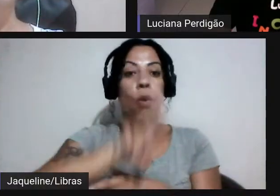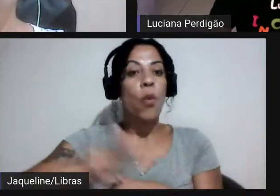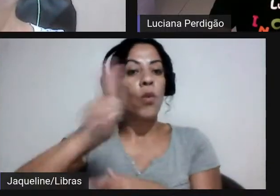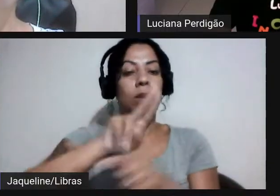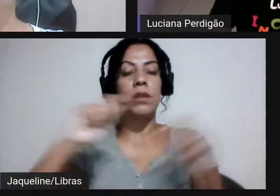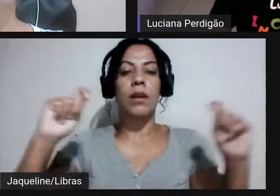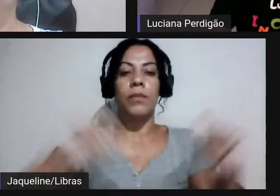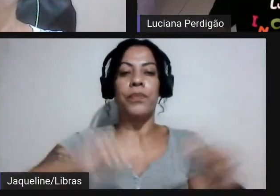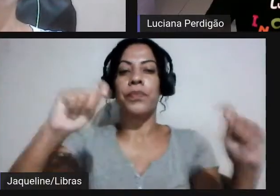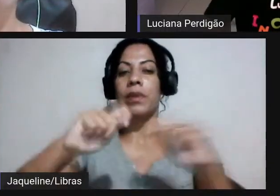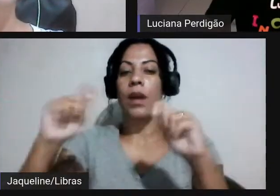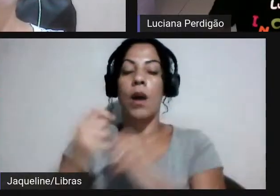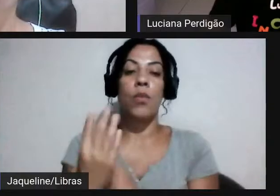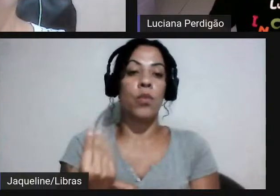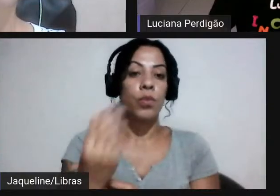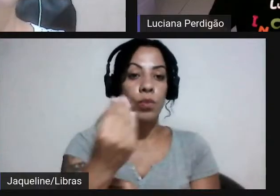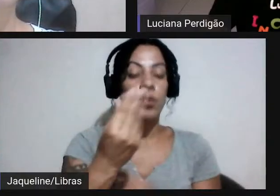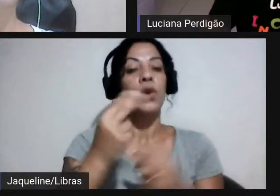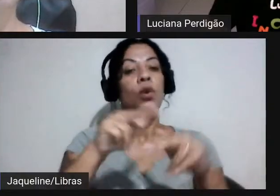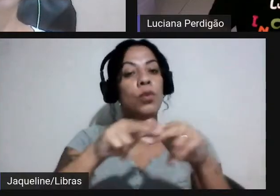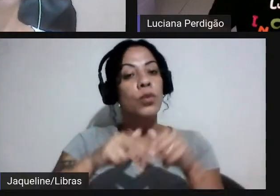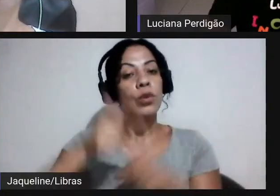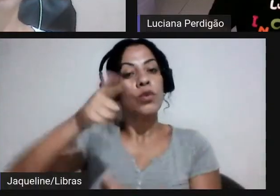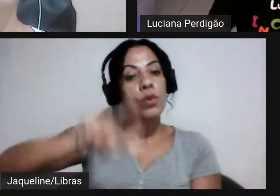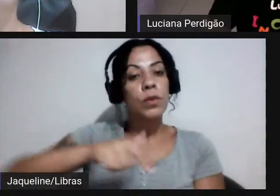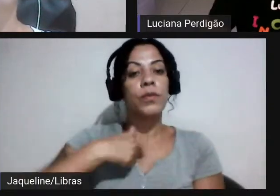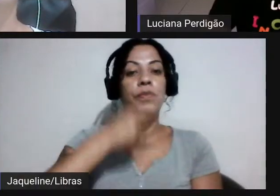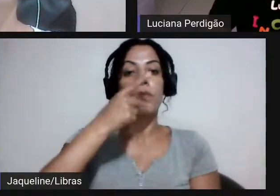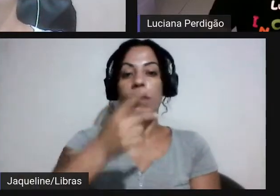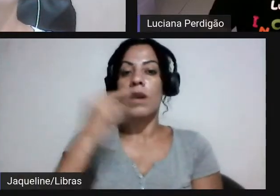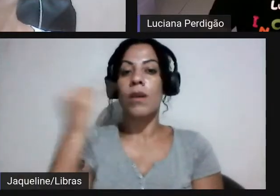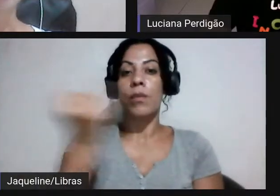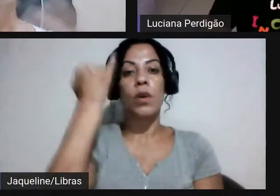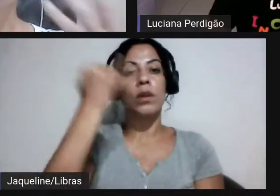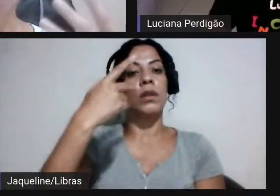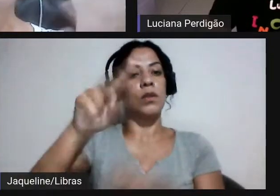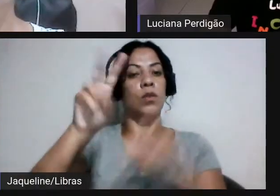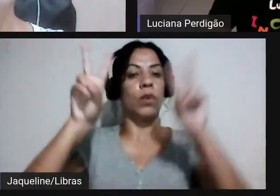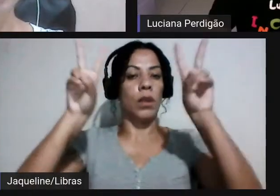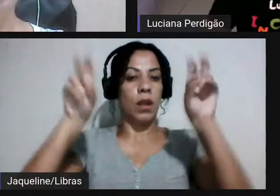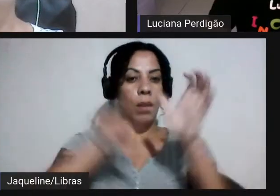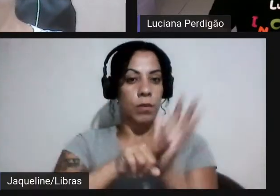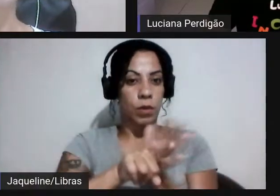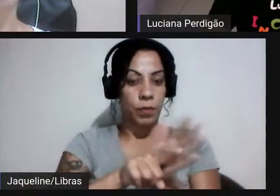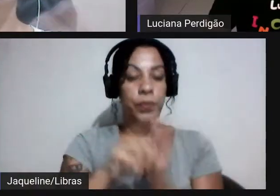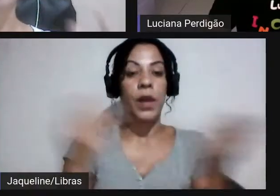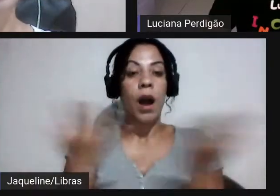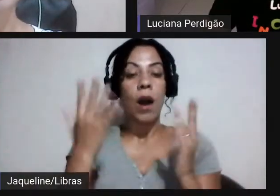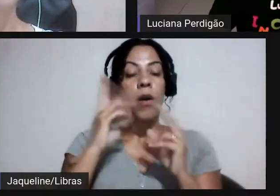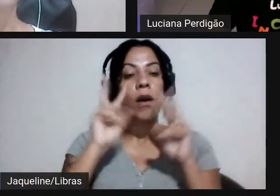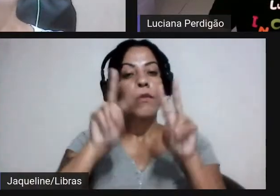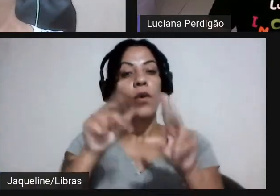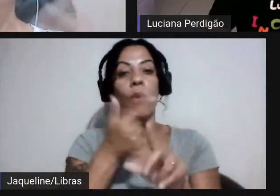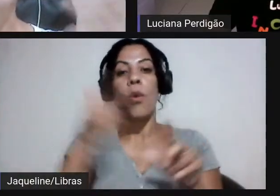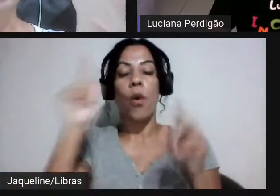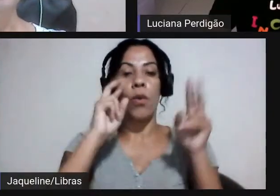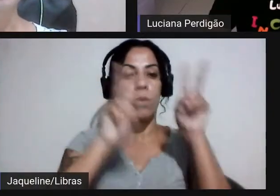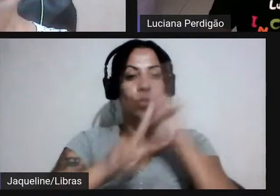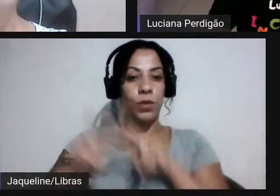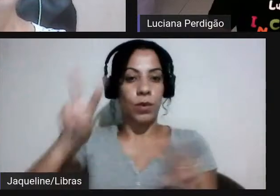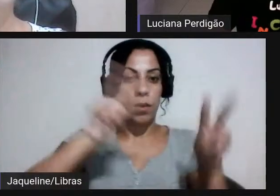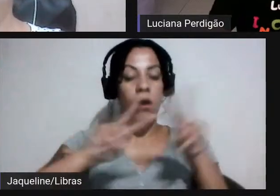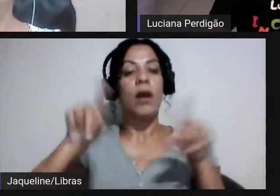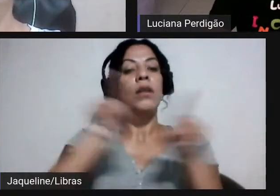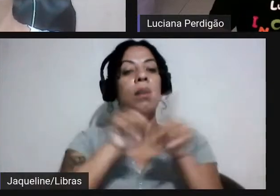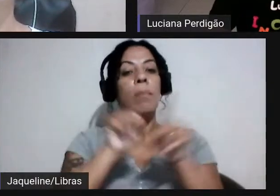E, mais uma vez, né, eu reforço a importância da sua temática, né, vendo com outros olhos, abrindo os